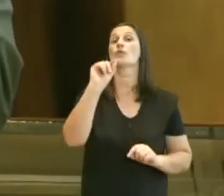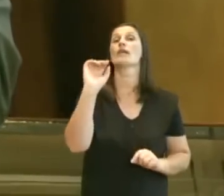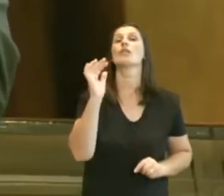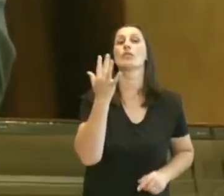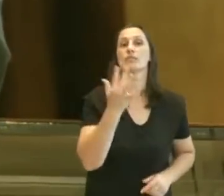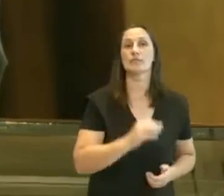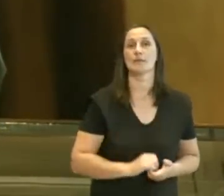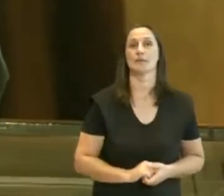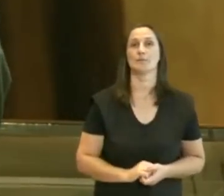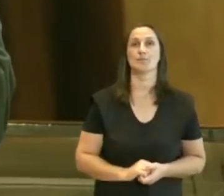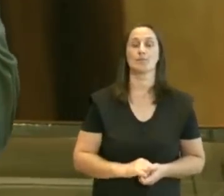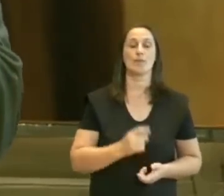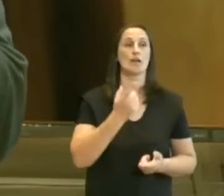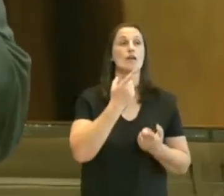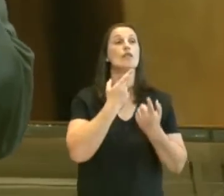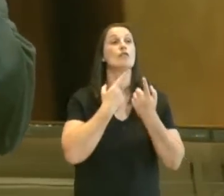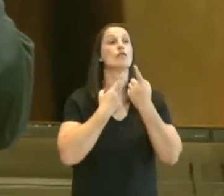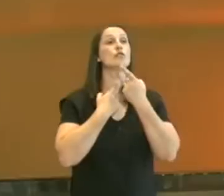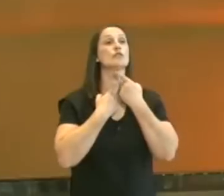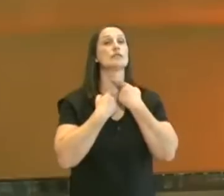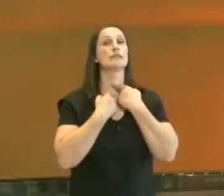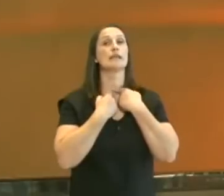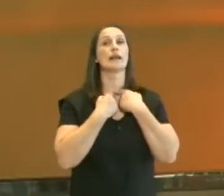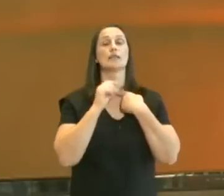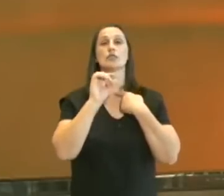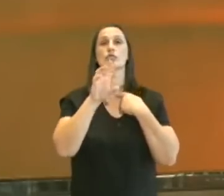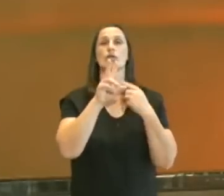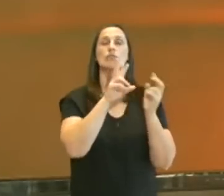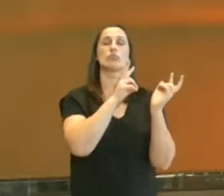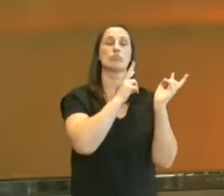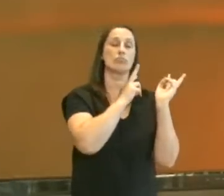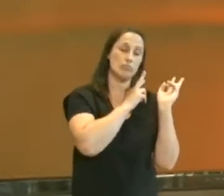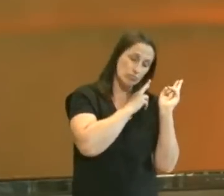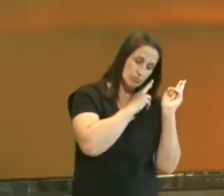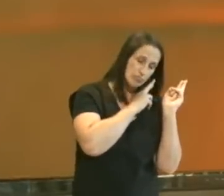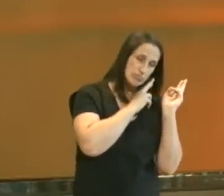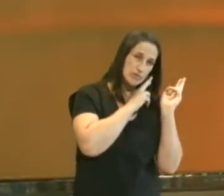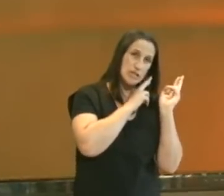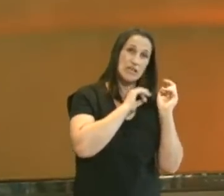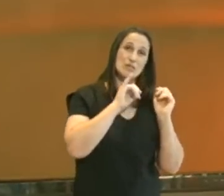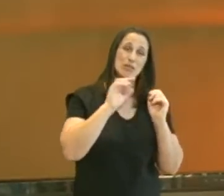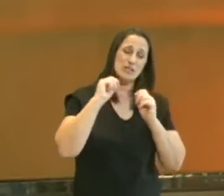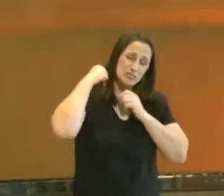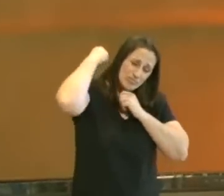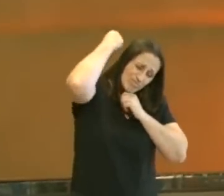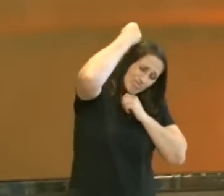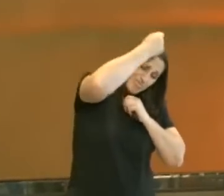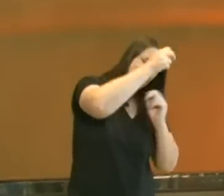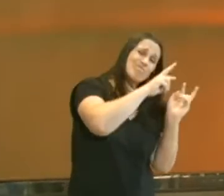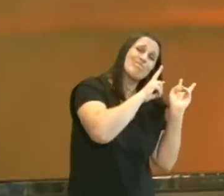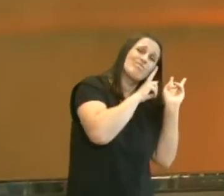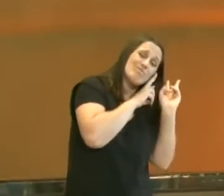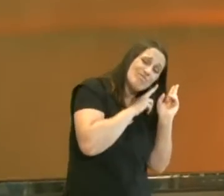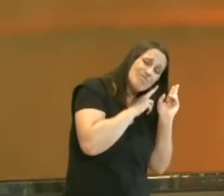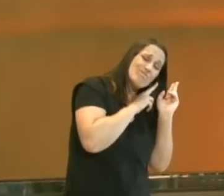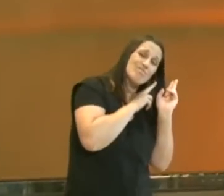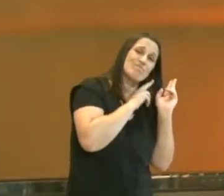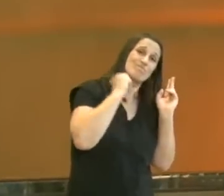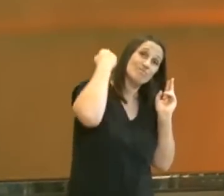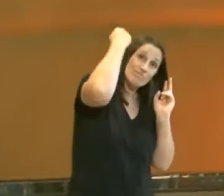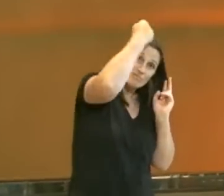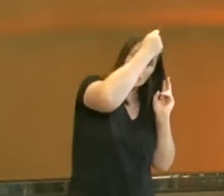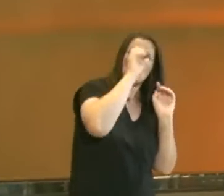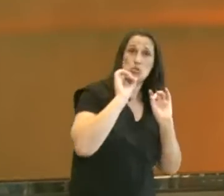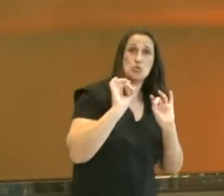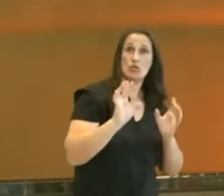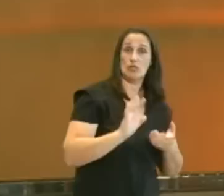acontece. A vontade que dá é ficar dormindo o dia inteiro. Se pudesse cobrir a cabeça, não é isso mesmo? Fala a verdade.